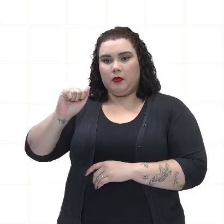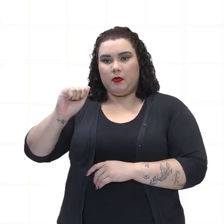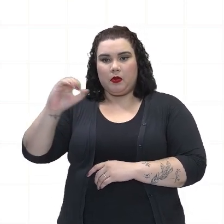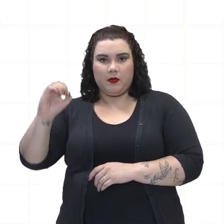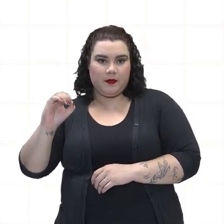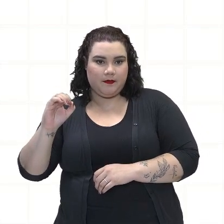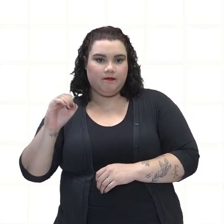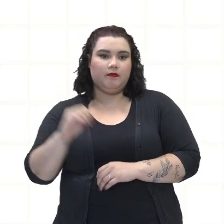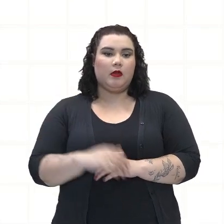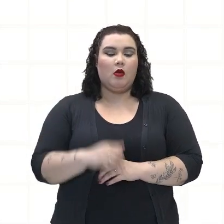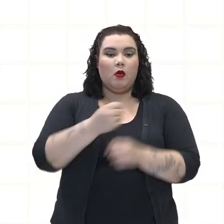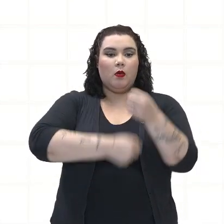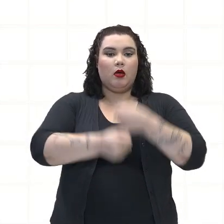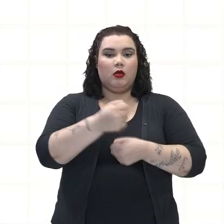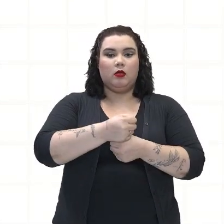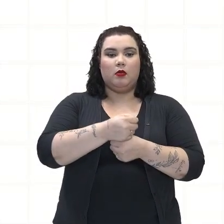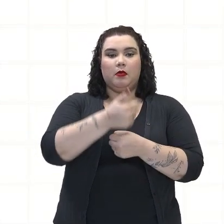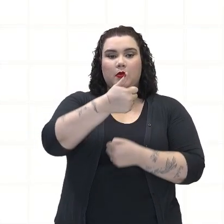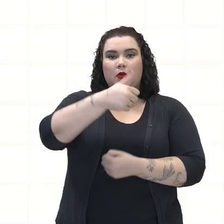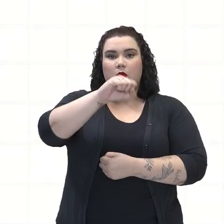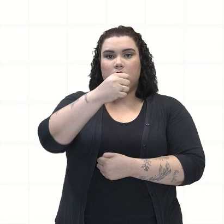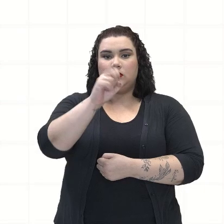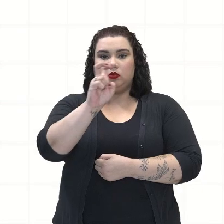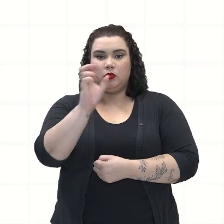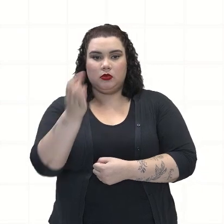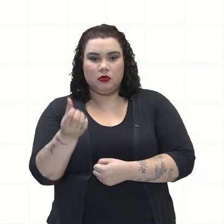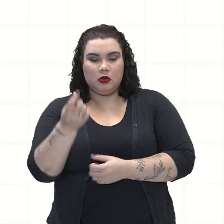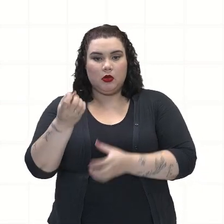1856 em uma conferência,